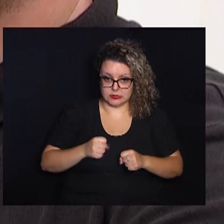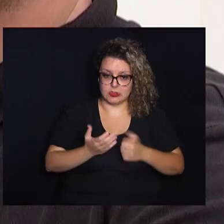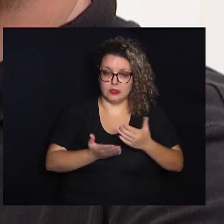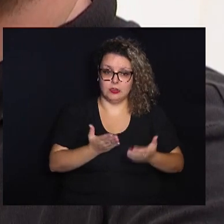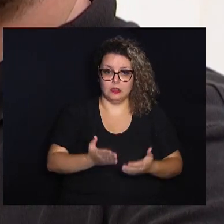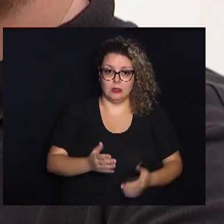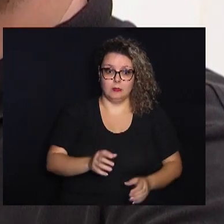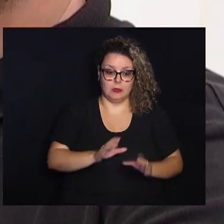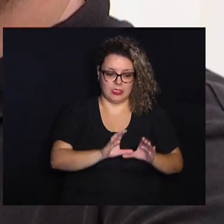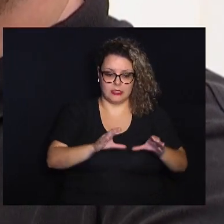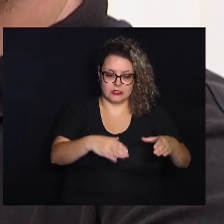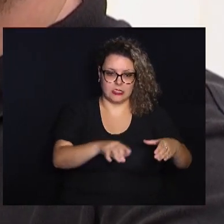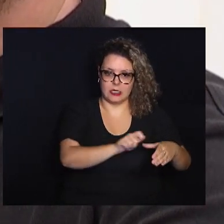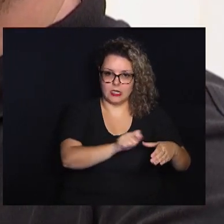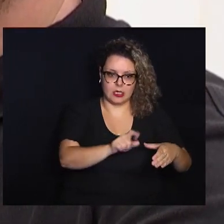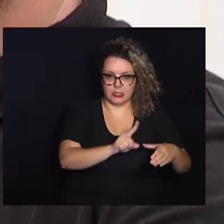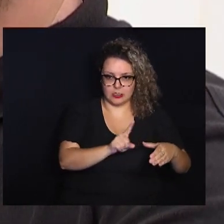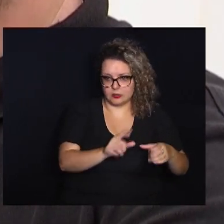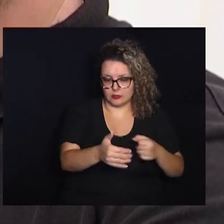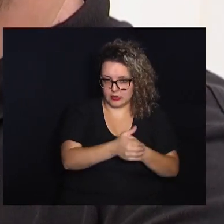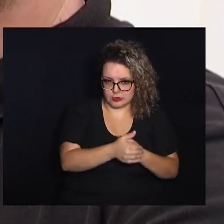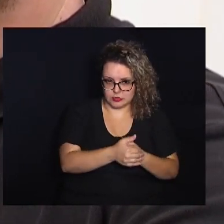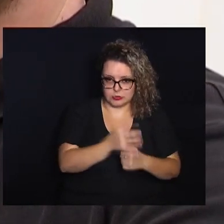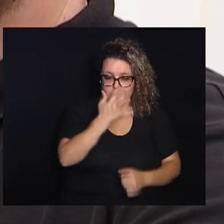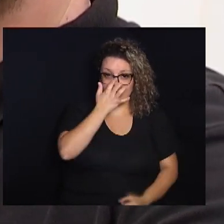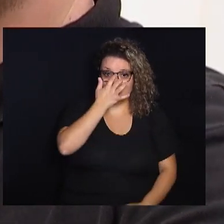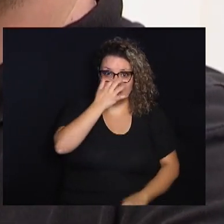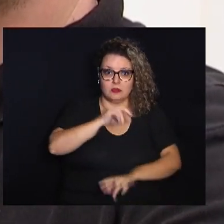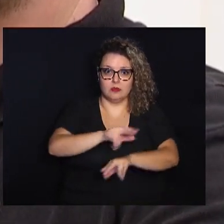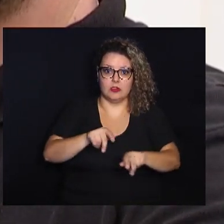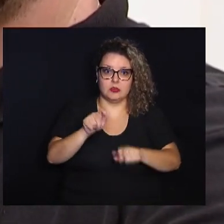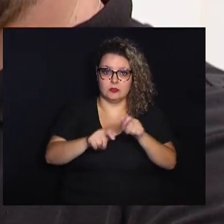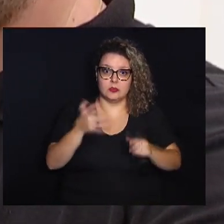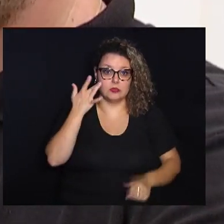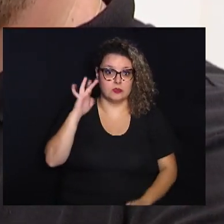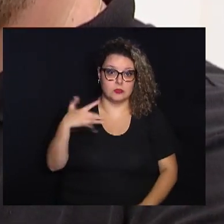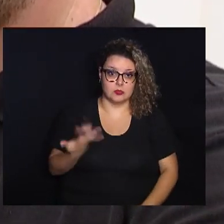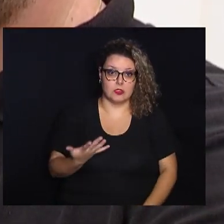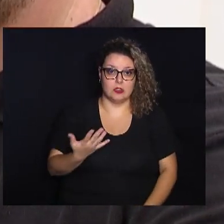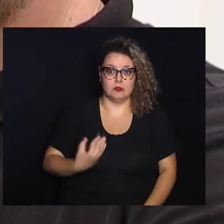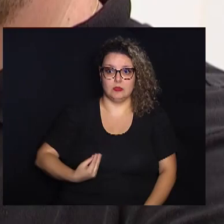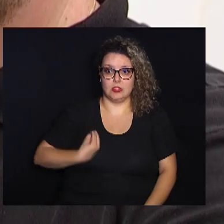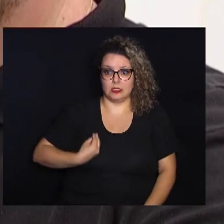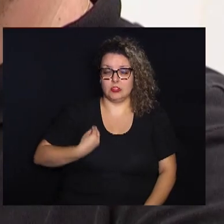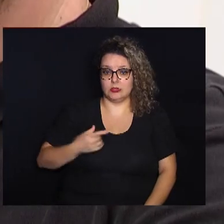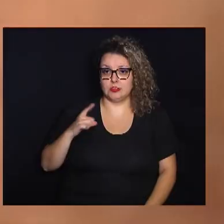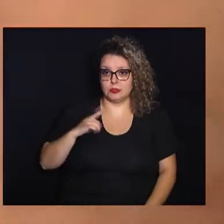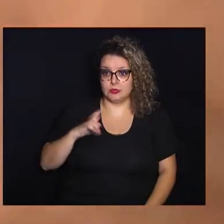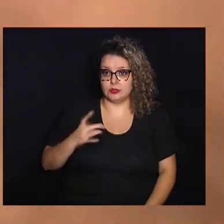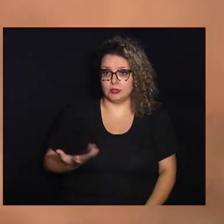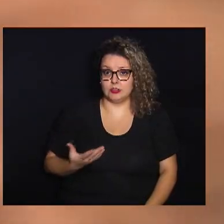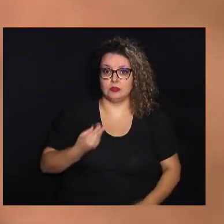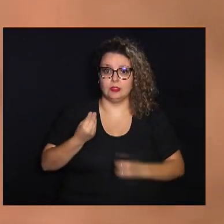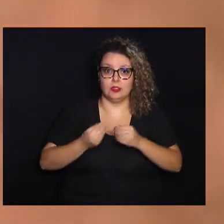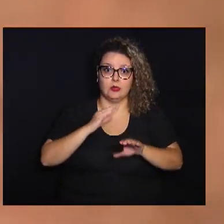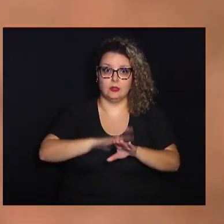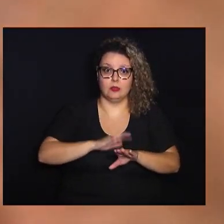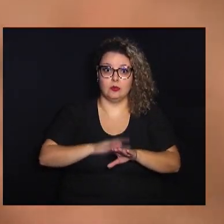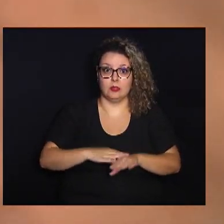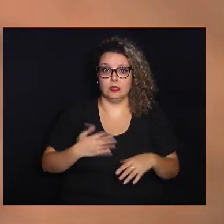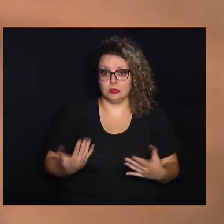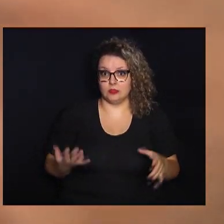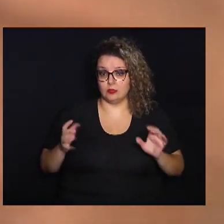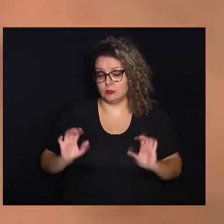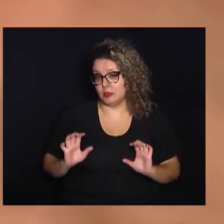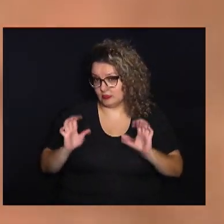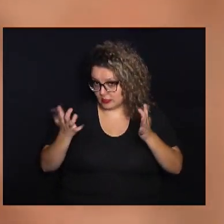a Irmandade não é anônima. Muita gente não sabe da existência e como funciona Alcoólicos Anônimos. Então o evento,